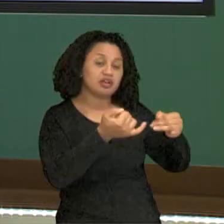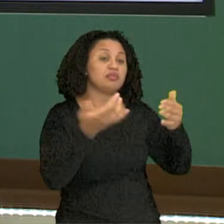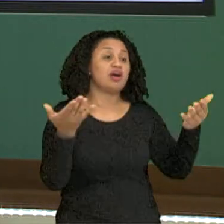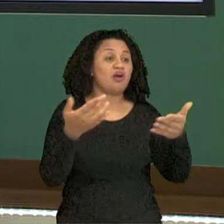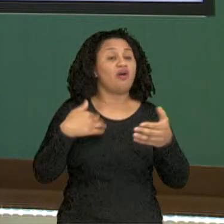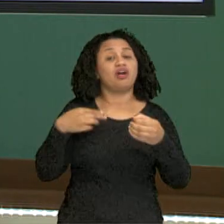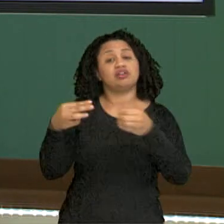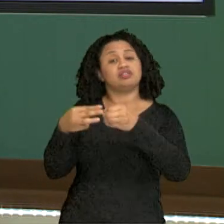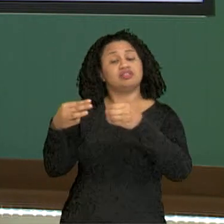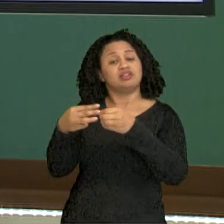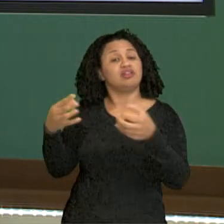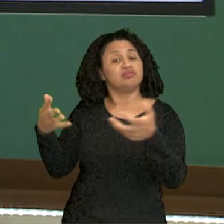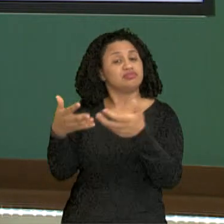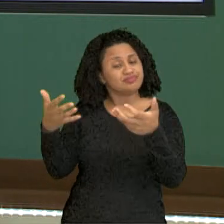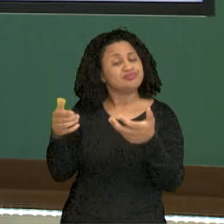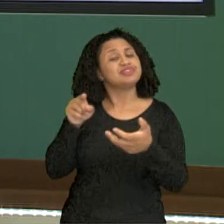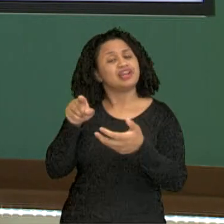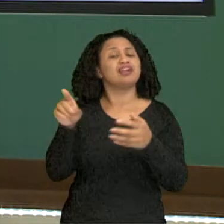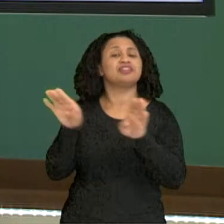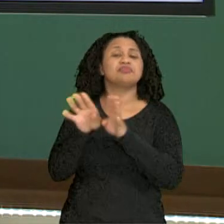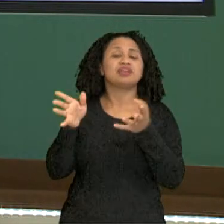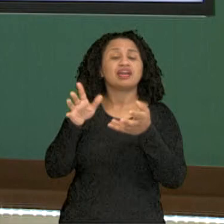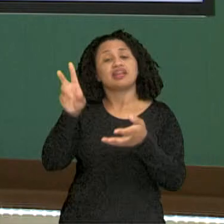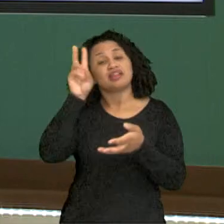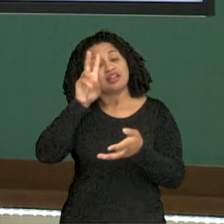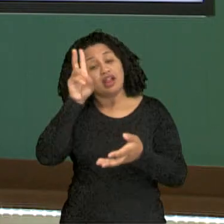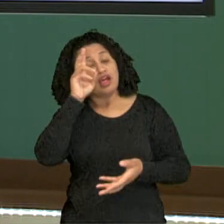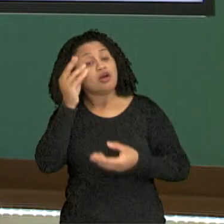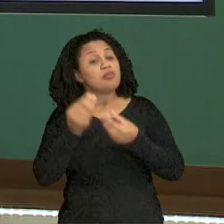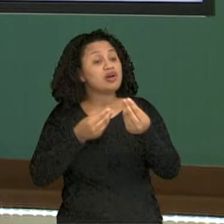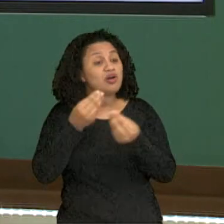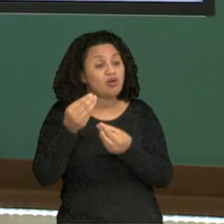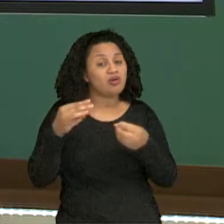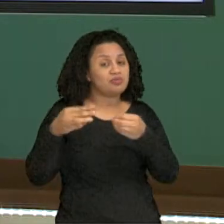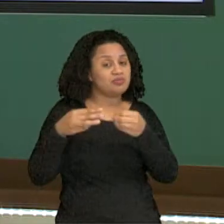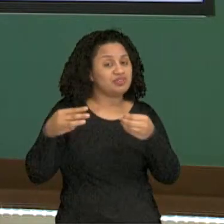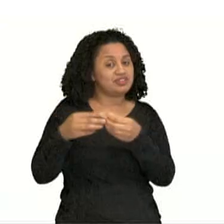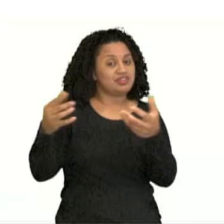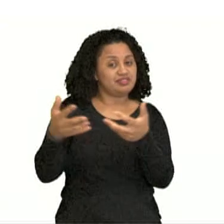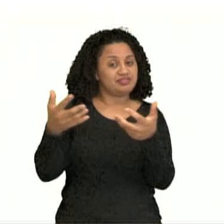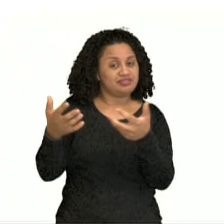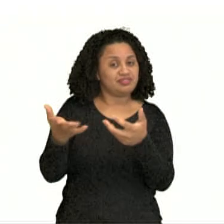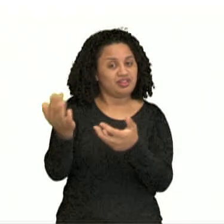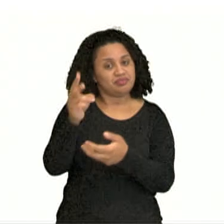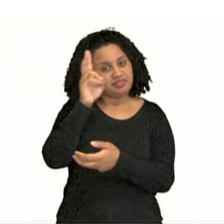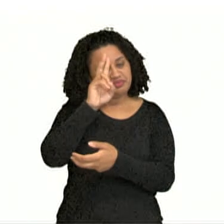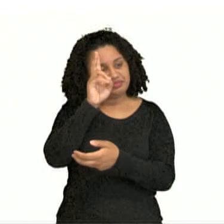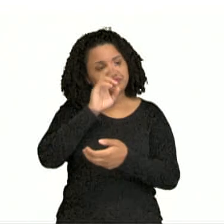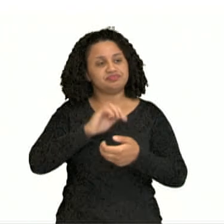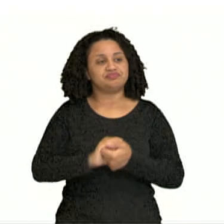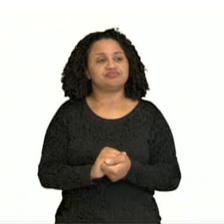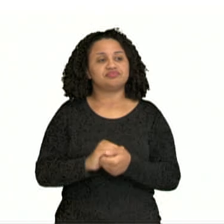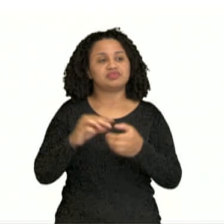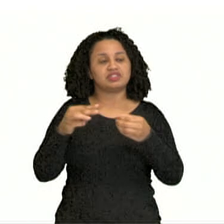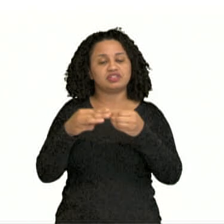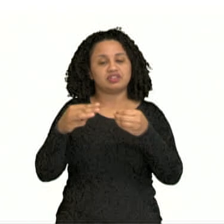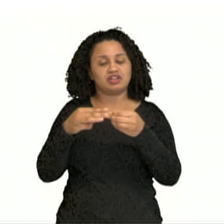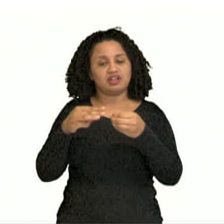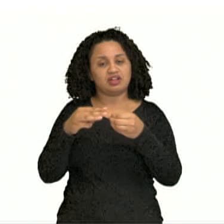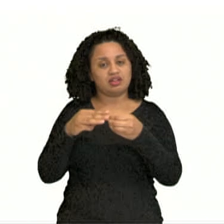com ciúme, ela também quer que vocês relembrem as partes dela. Então vamos relembrar? Toda célula